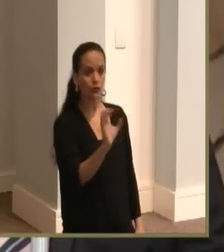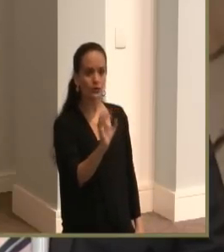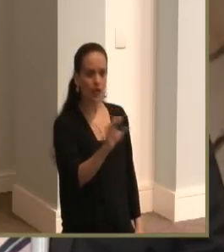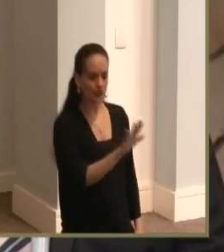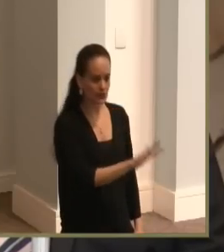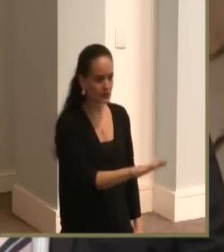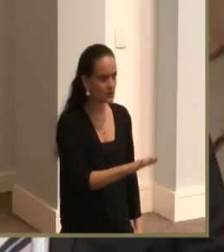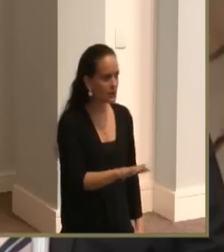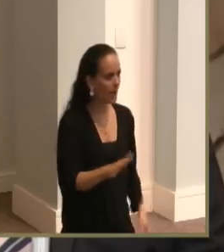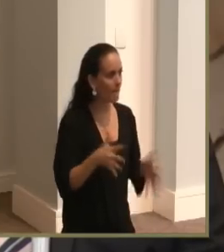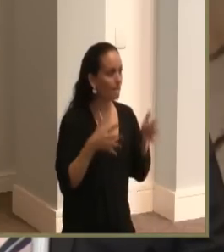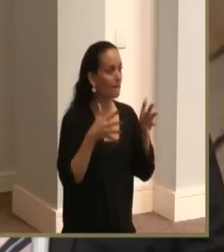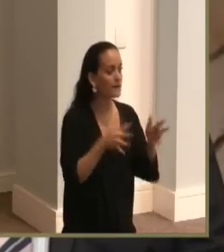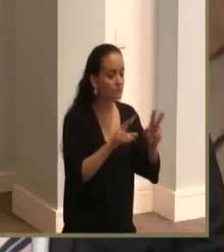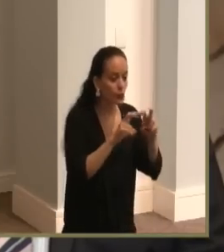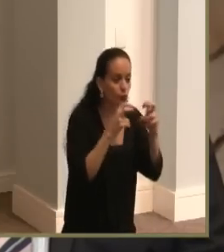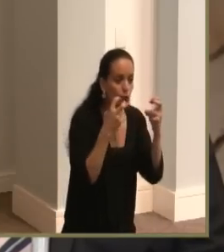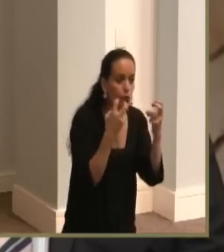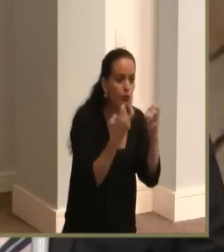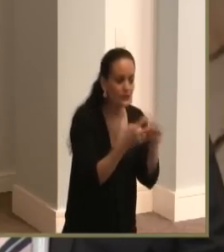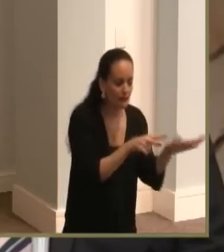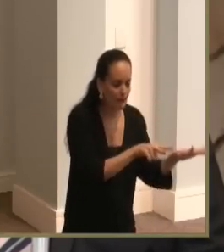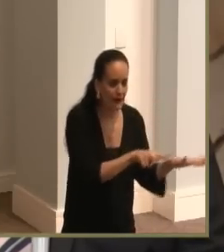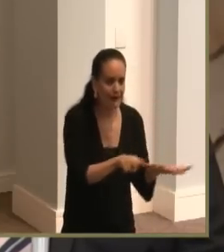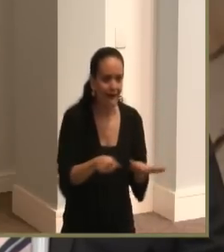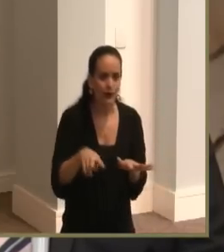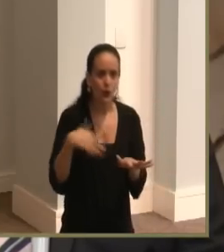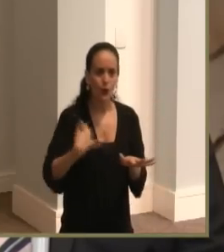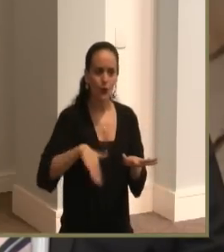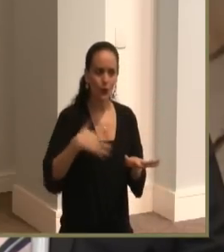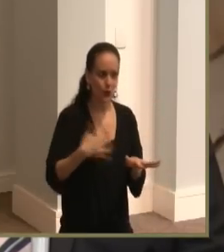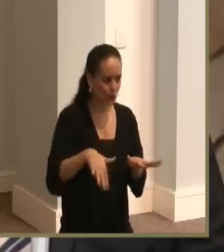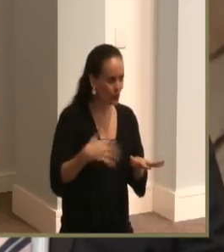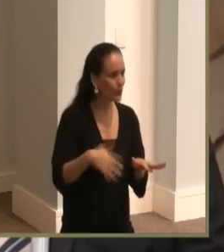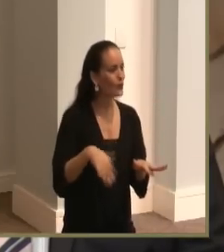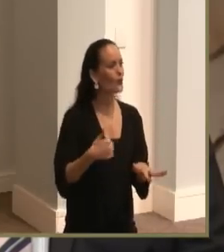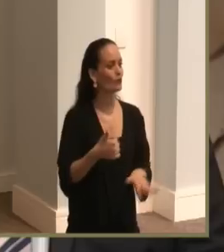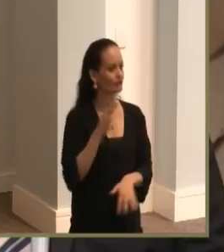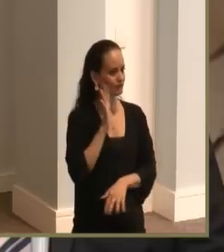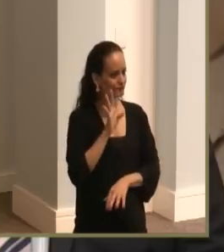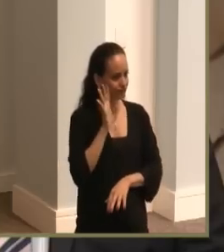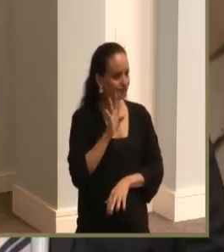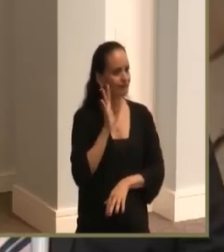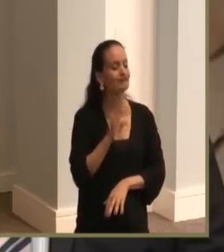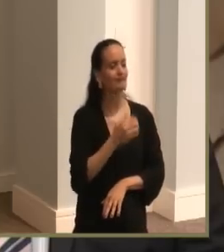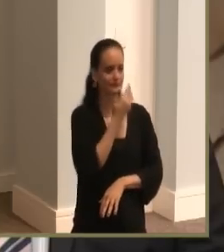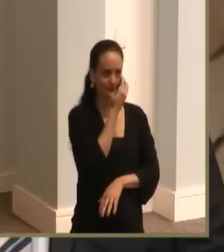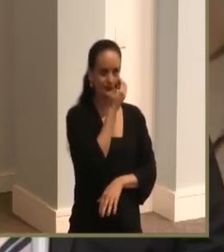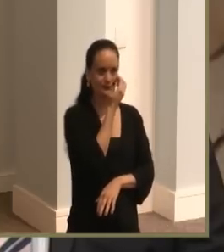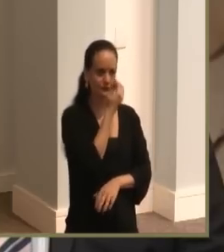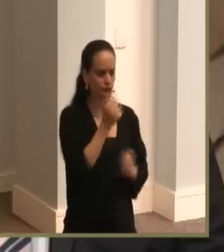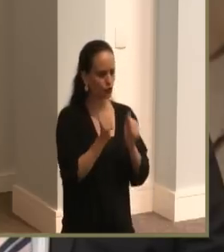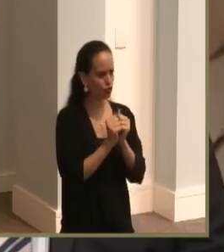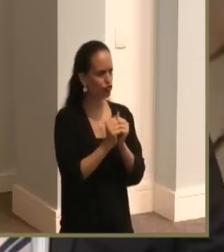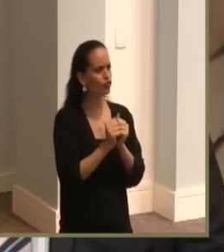semanalmente, duas vezes por semana, no mínimo, os projetos ali implantados pela igreja em seus parceiros. Então, irmãos,